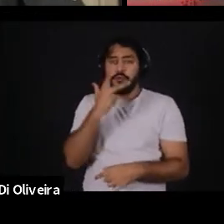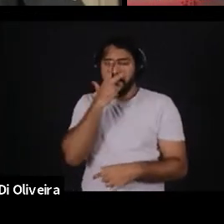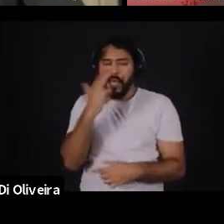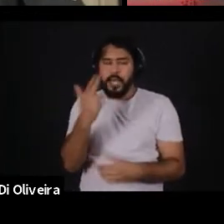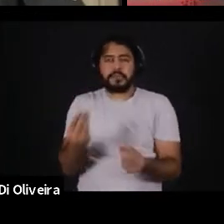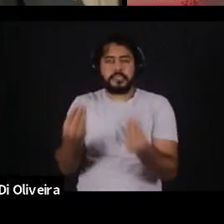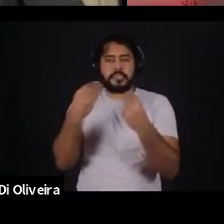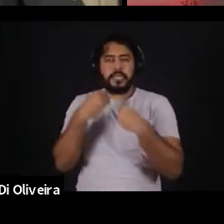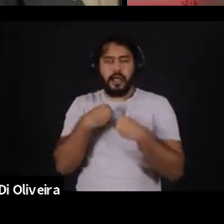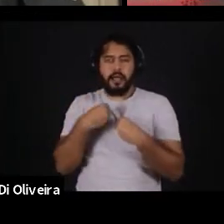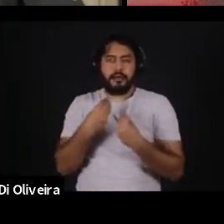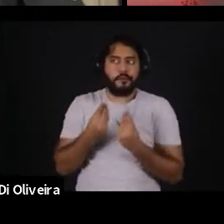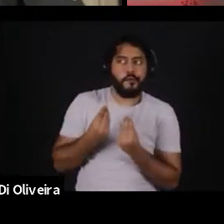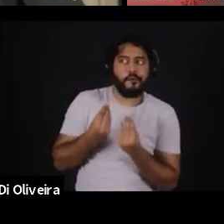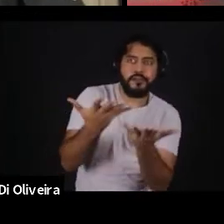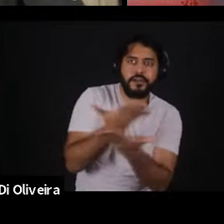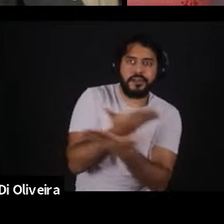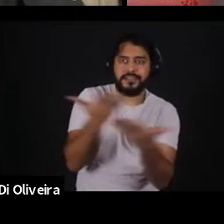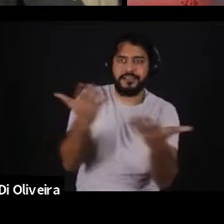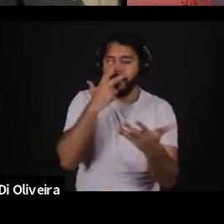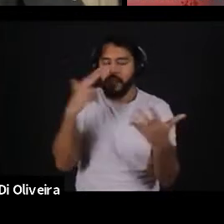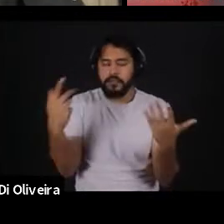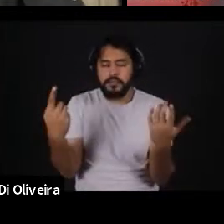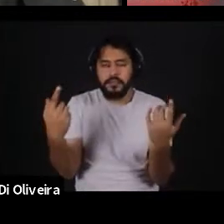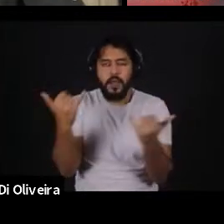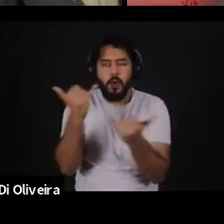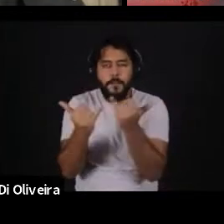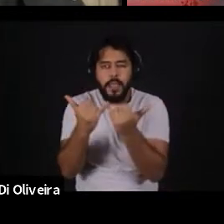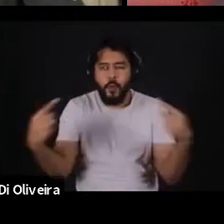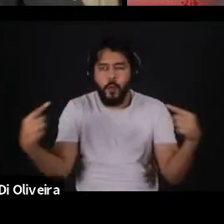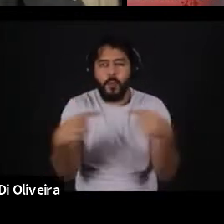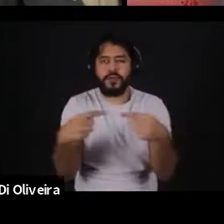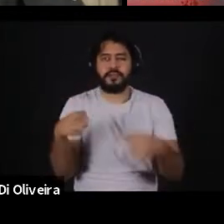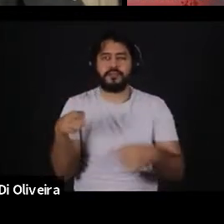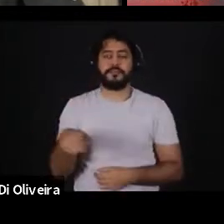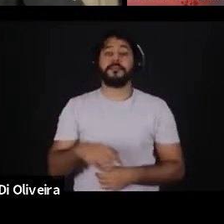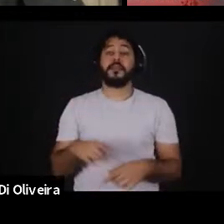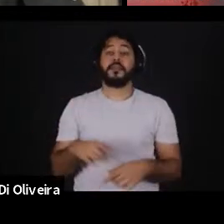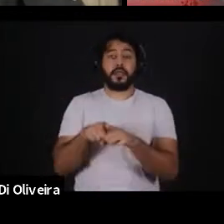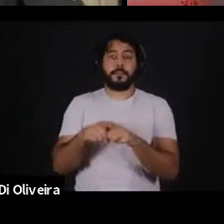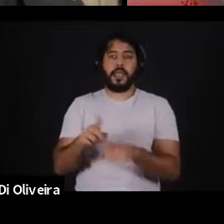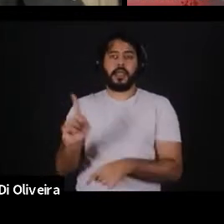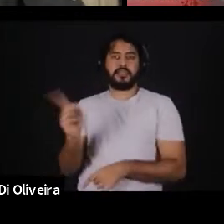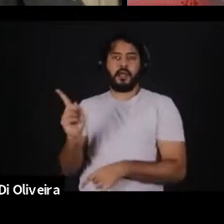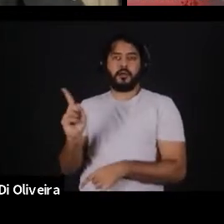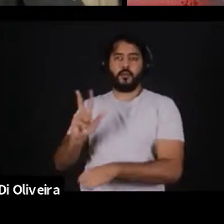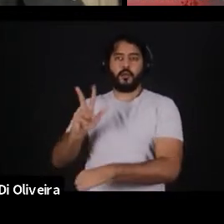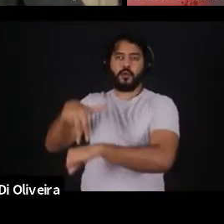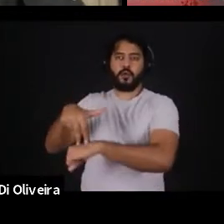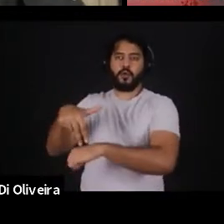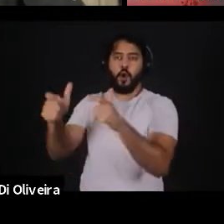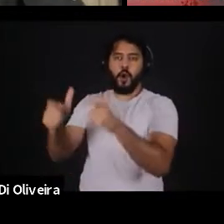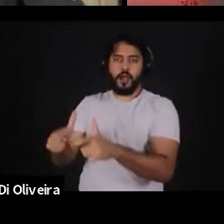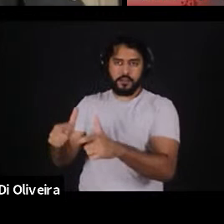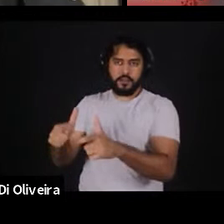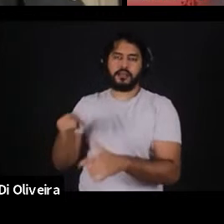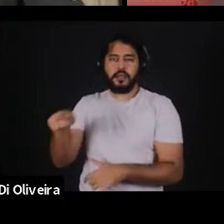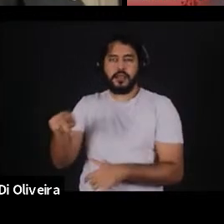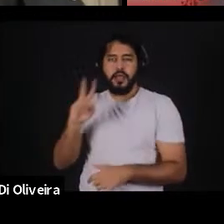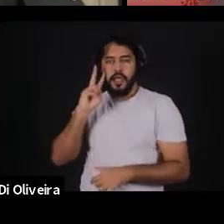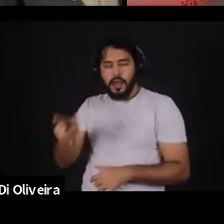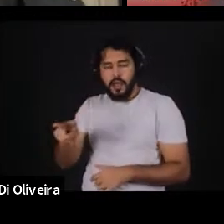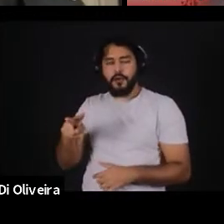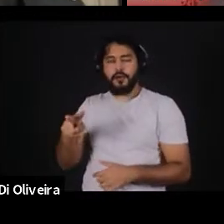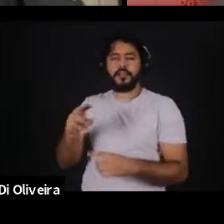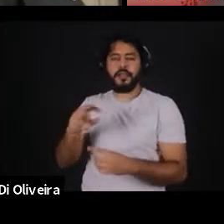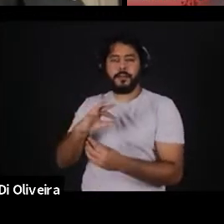oferecer, está ali muito próximo. E a não localidade, essa ideia da Denise, ela está olhando para a física das partículas, né? Ela está